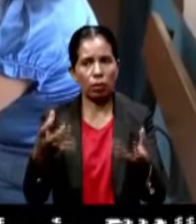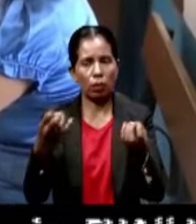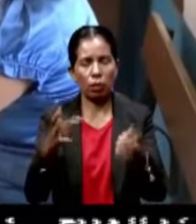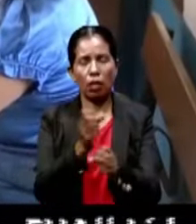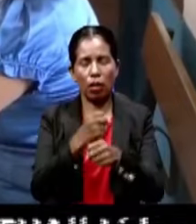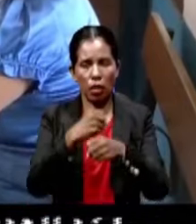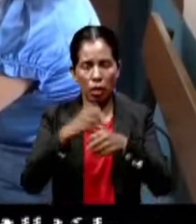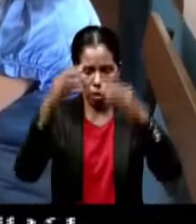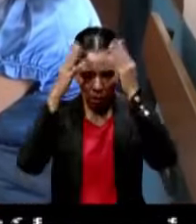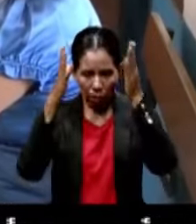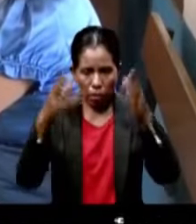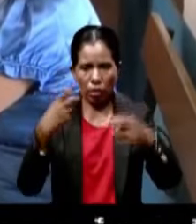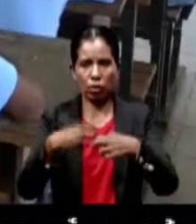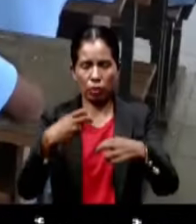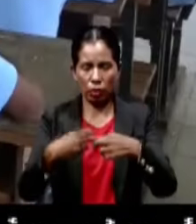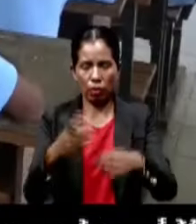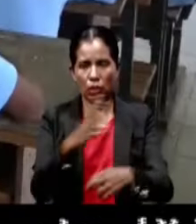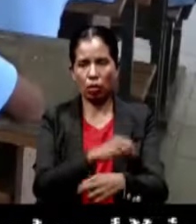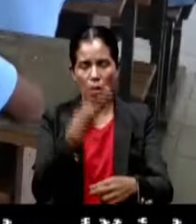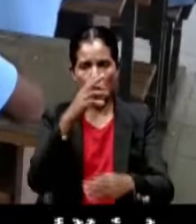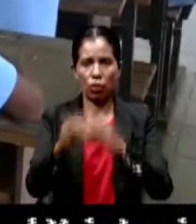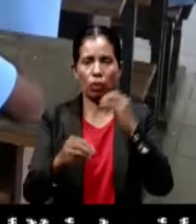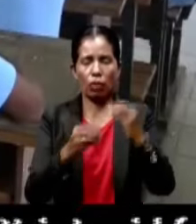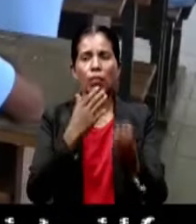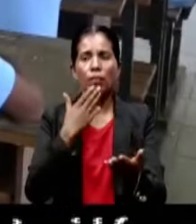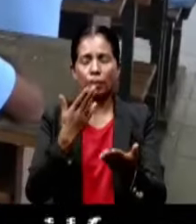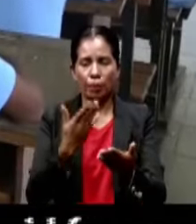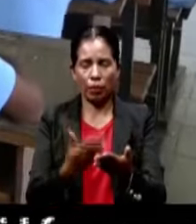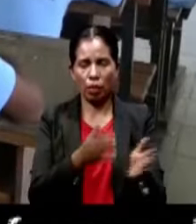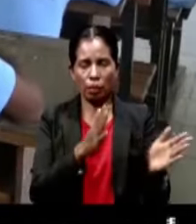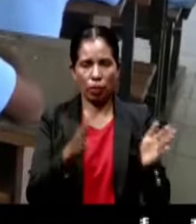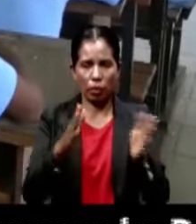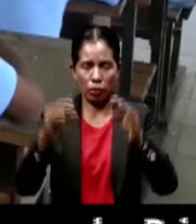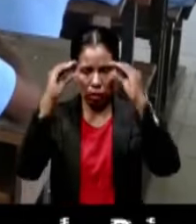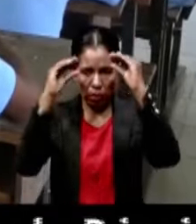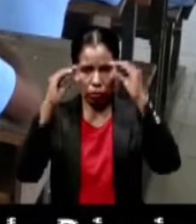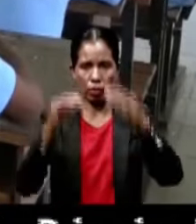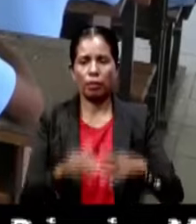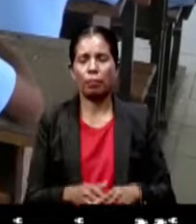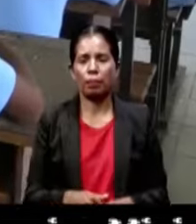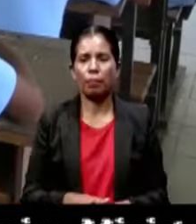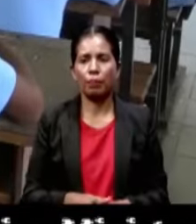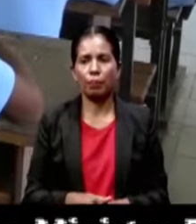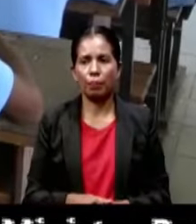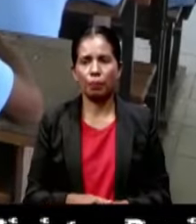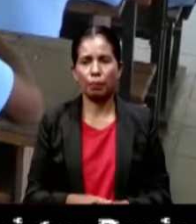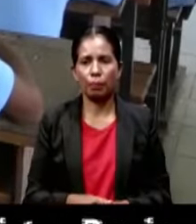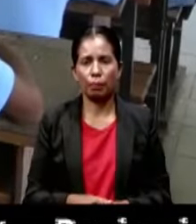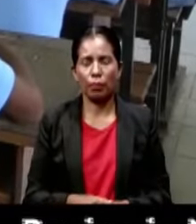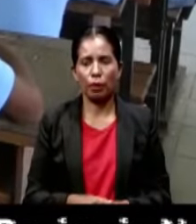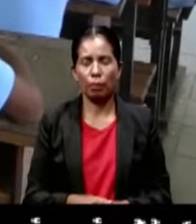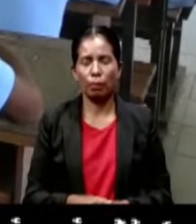halo profesor susar halo zestão kontrolu diak durante prosesu manorin nian. Pusta para